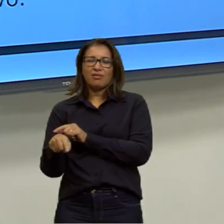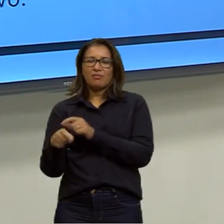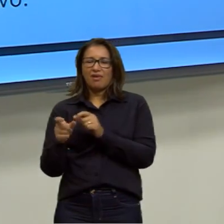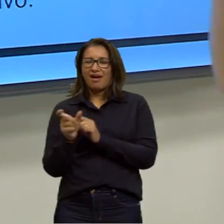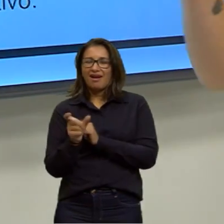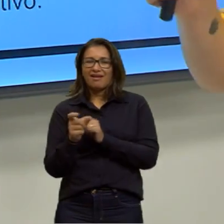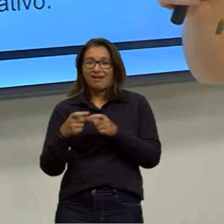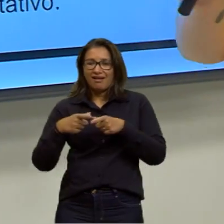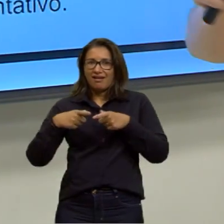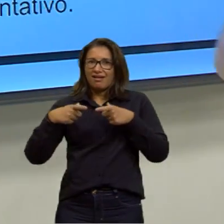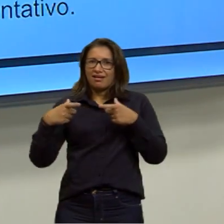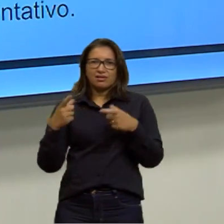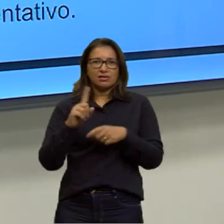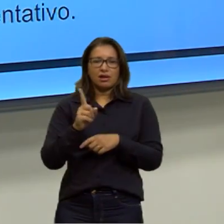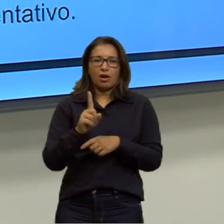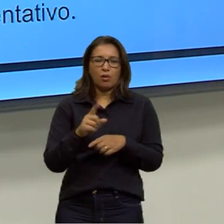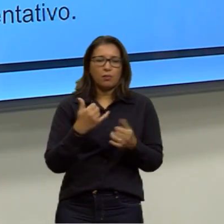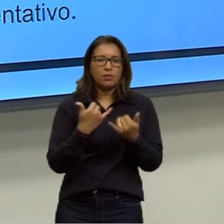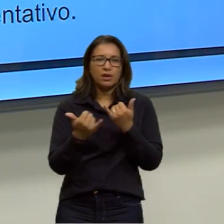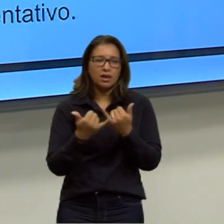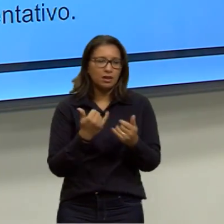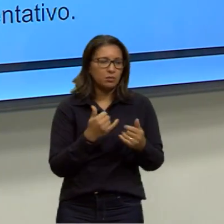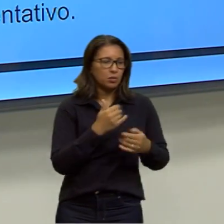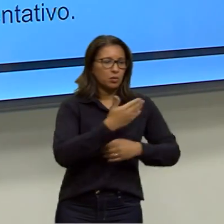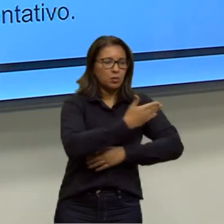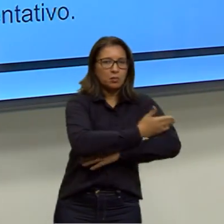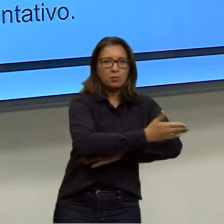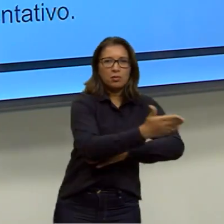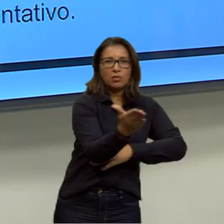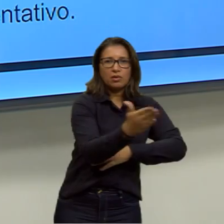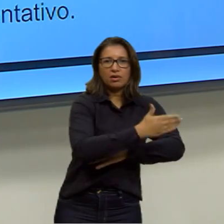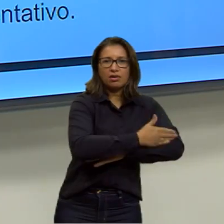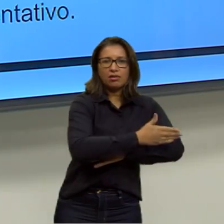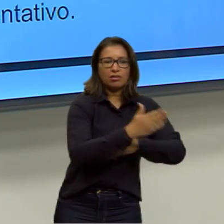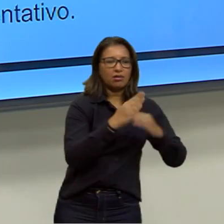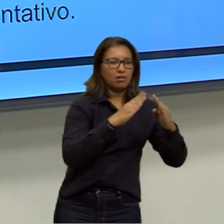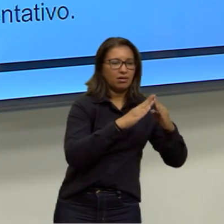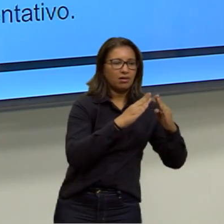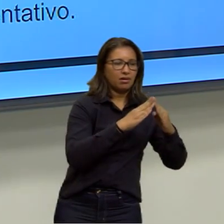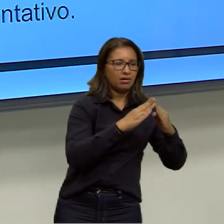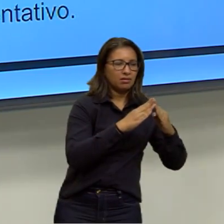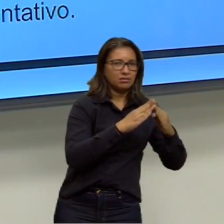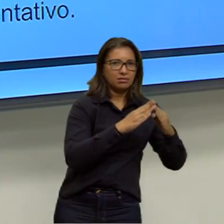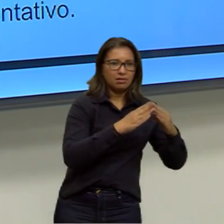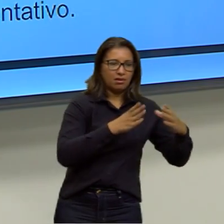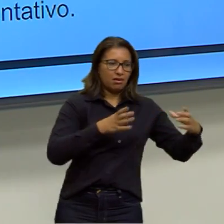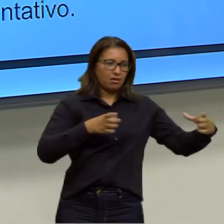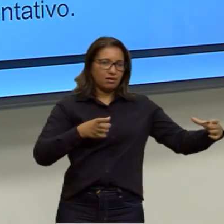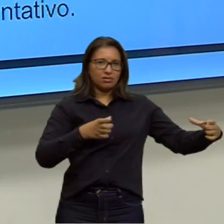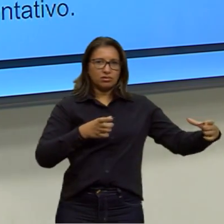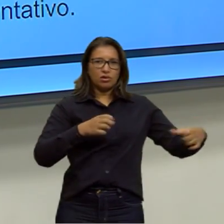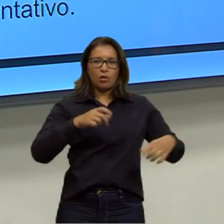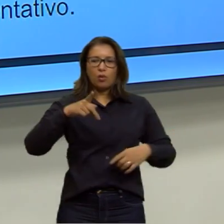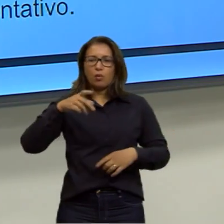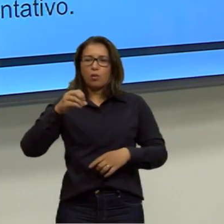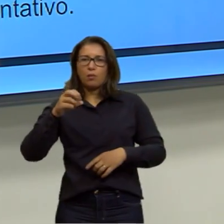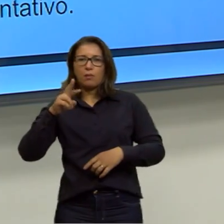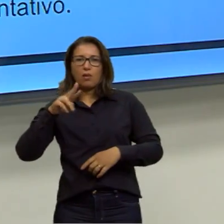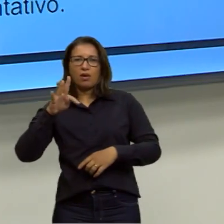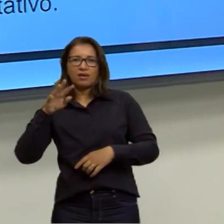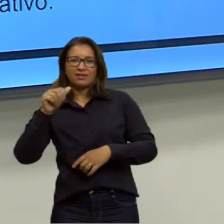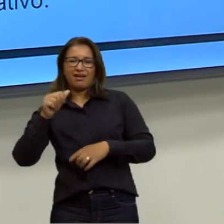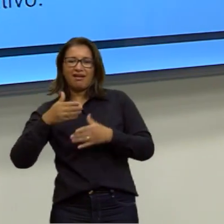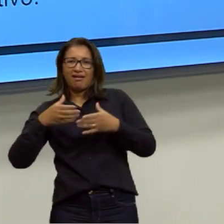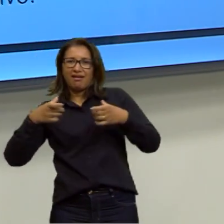o portão da minha casa tudo bem o portão pode até ser grande mas ele não é uma porta grande ele é uma